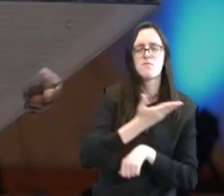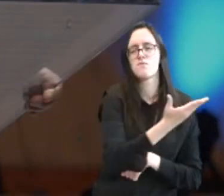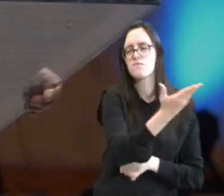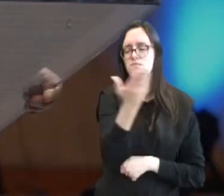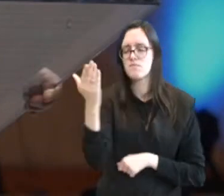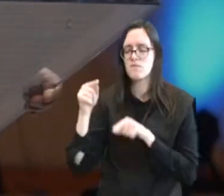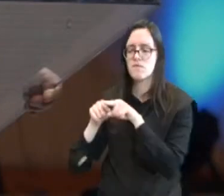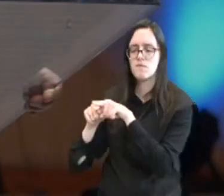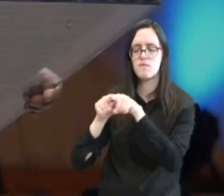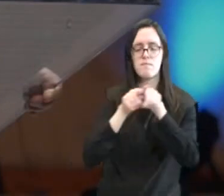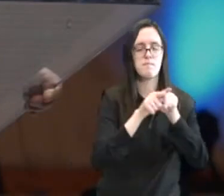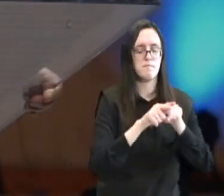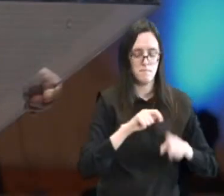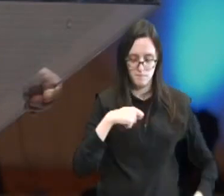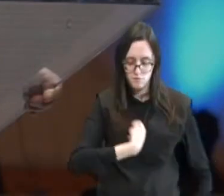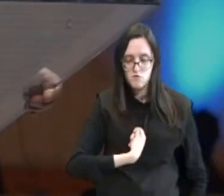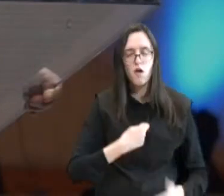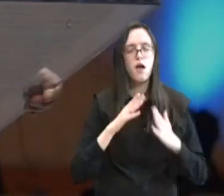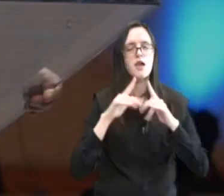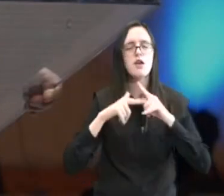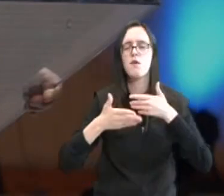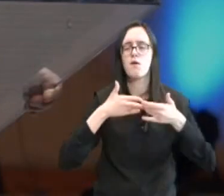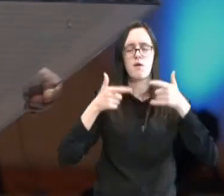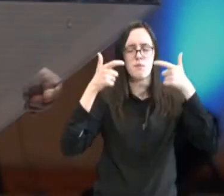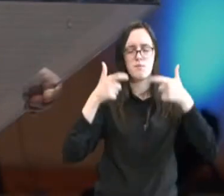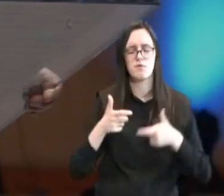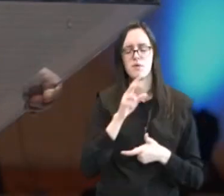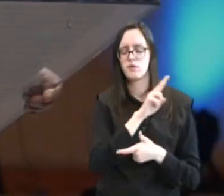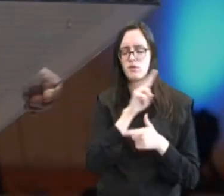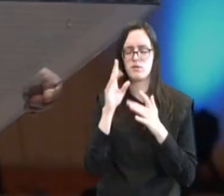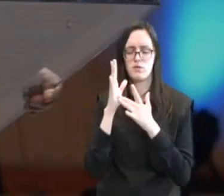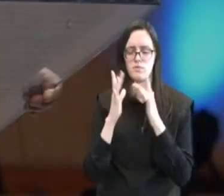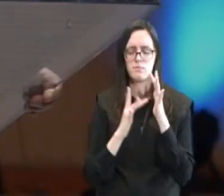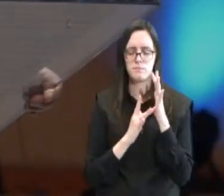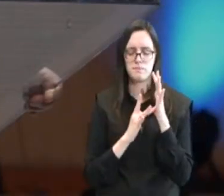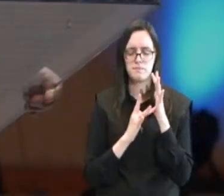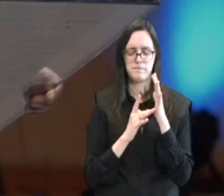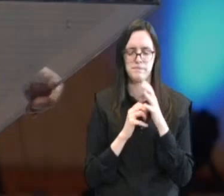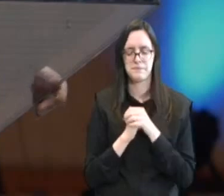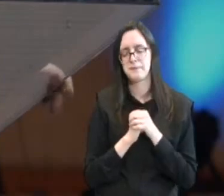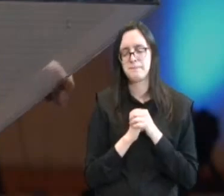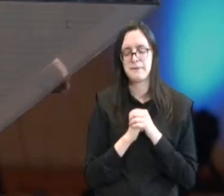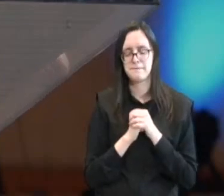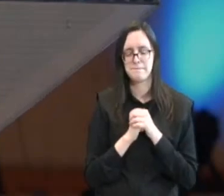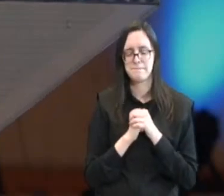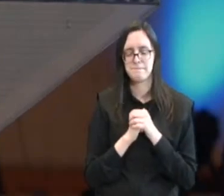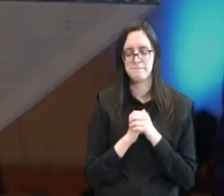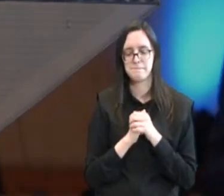igreja aonde estiverem. Em nome de Jesus. Amém.